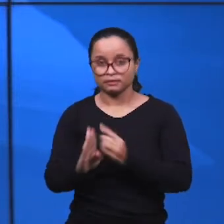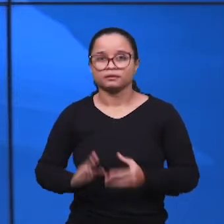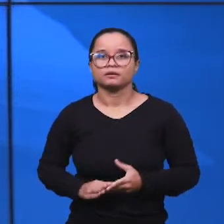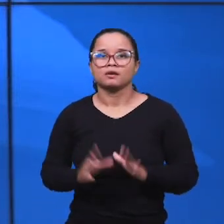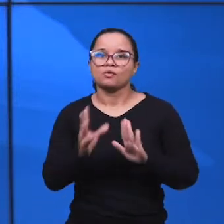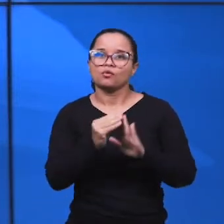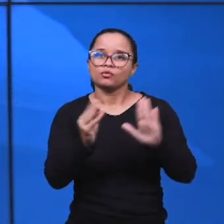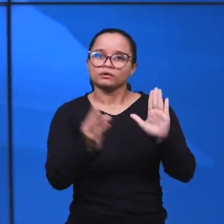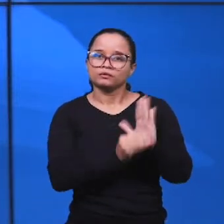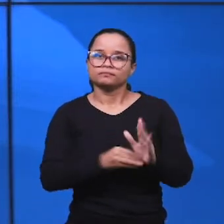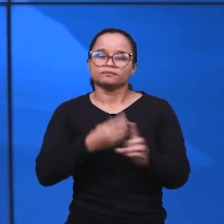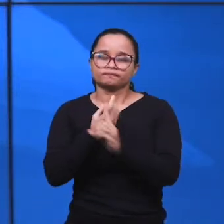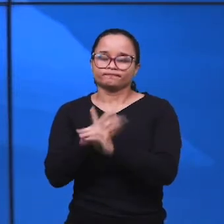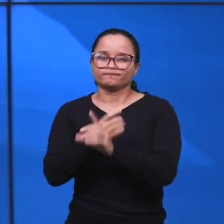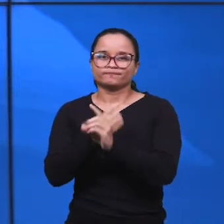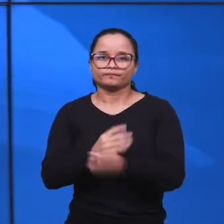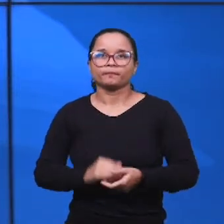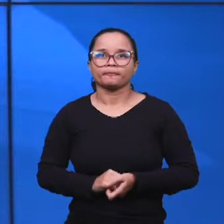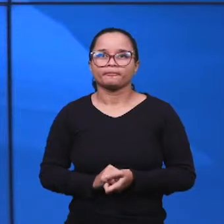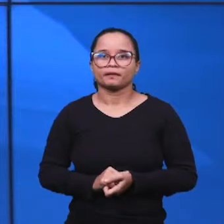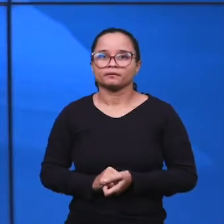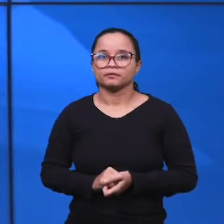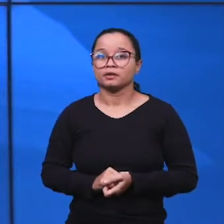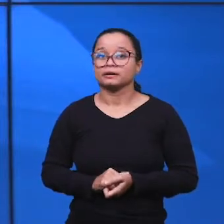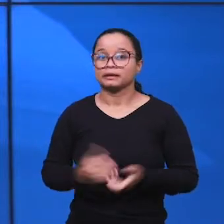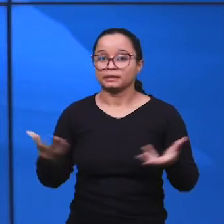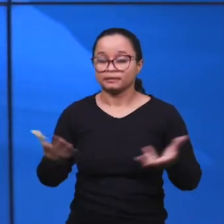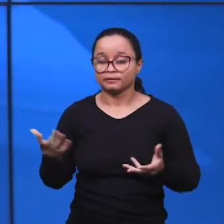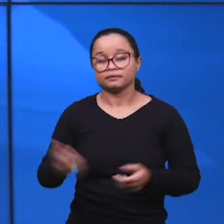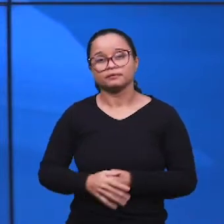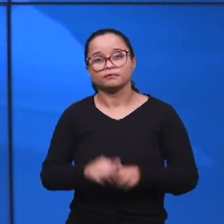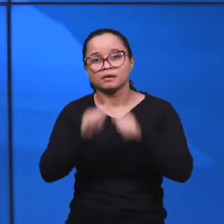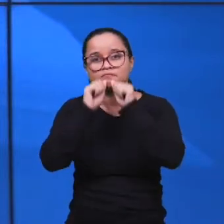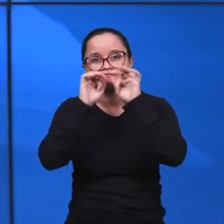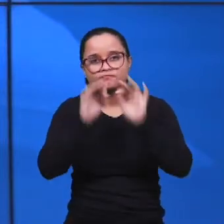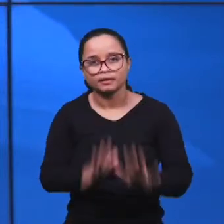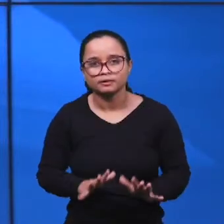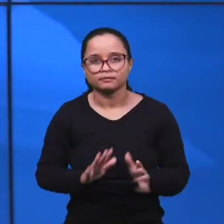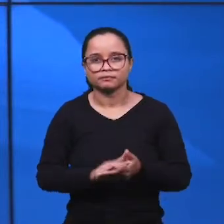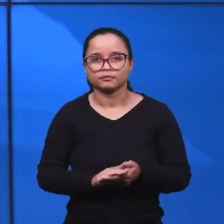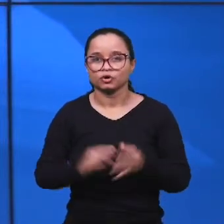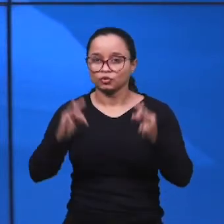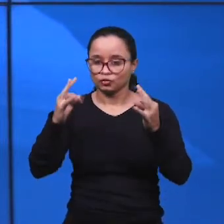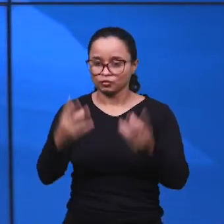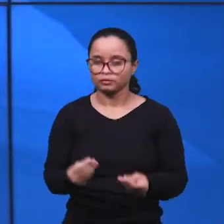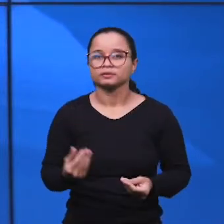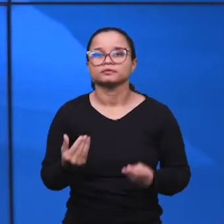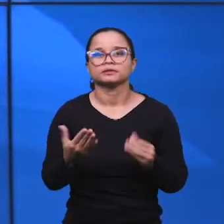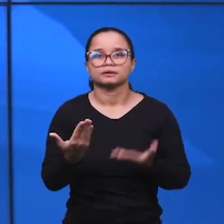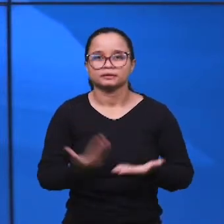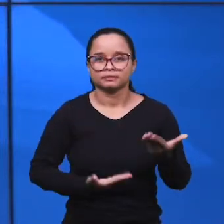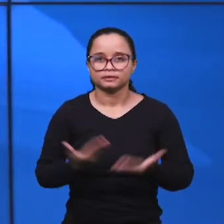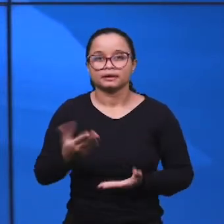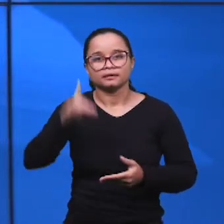Bíblica Dominical com o conteúdo doutrinário que trará uma edificação muito grande para